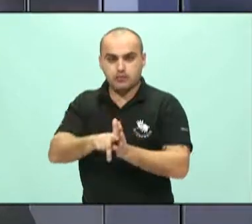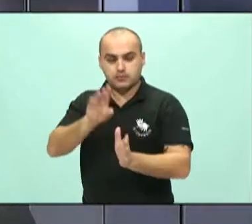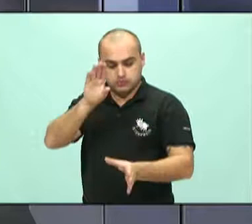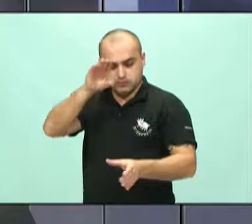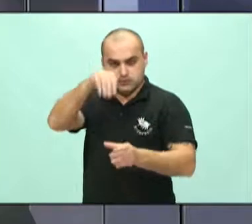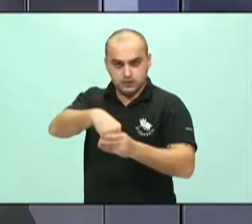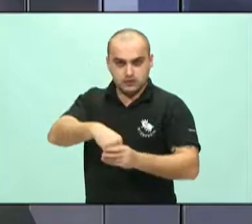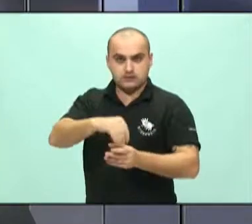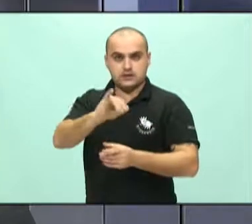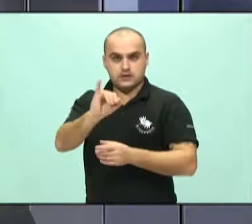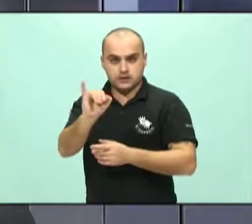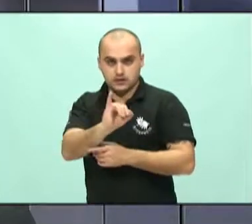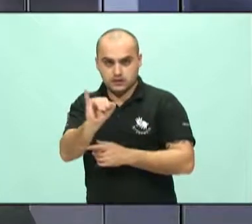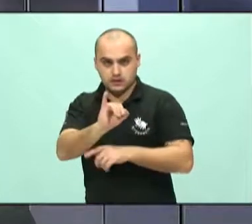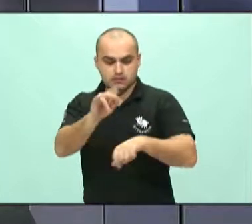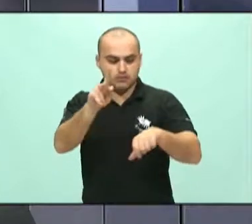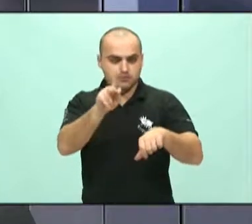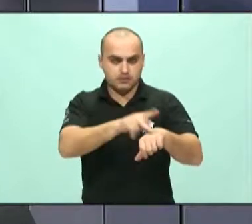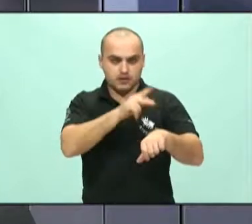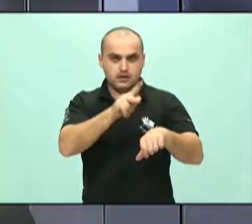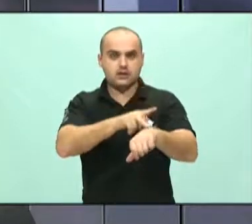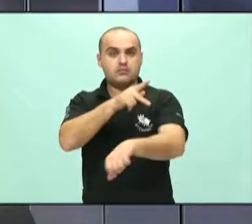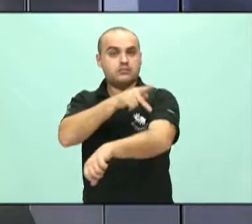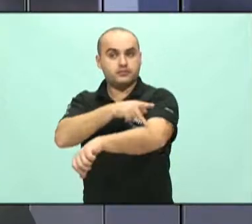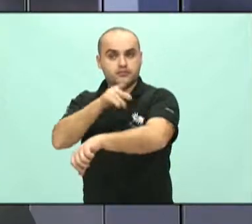Itajaí, Penha e Porto Belo.